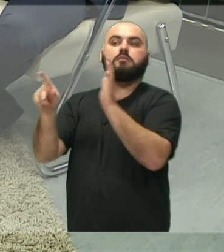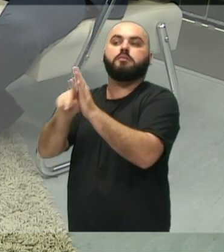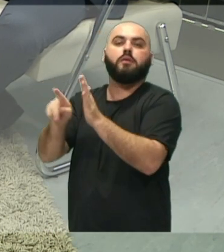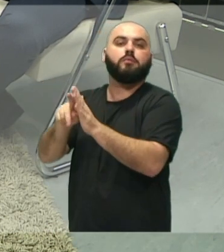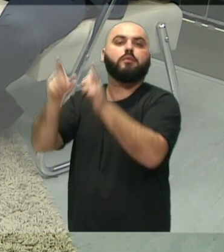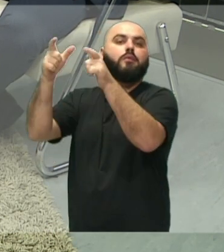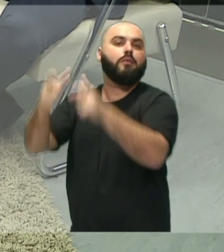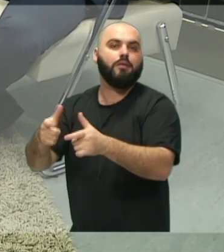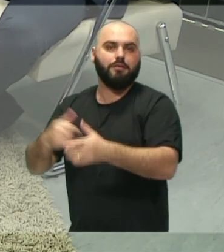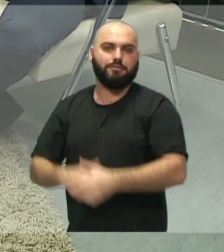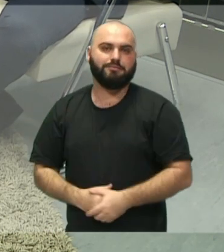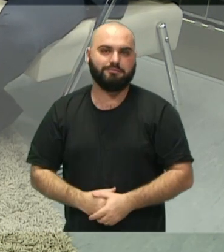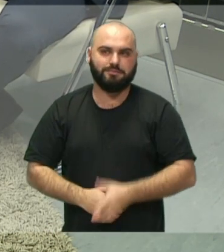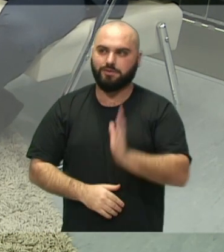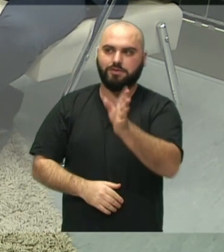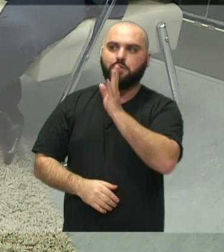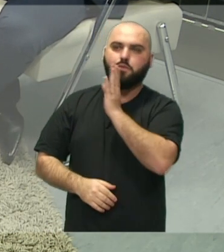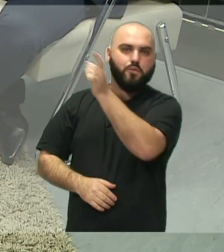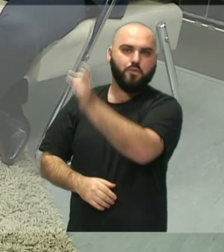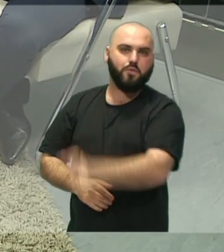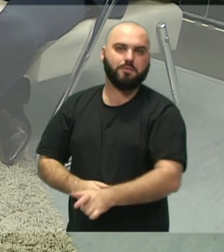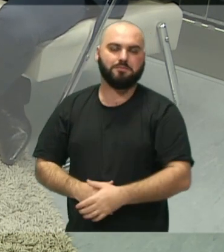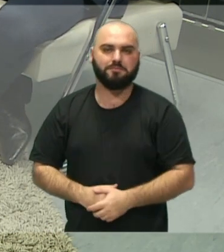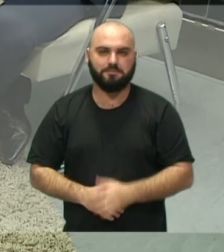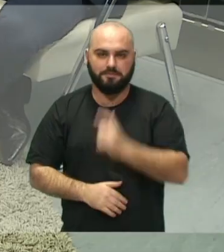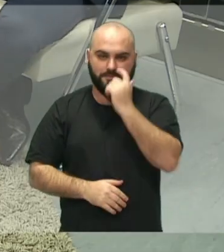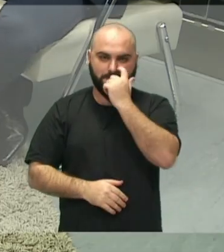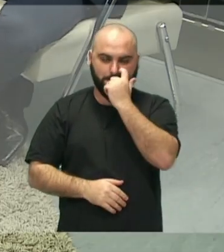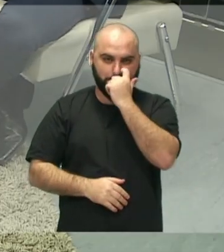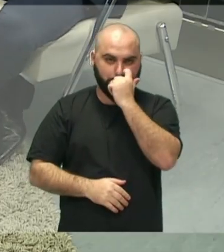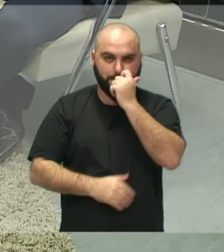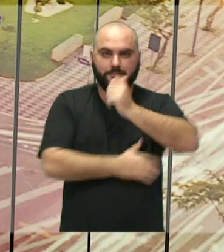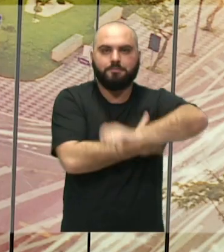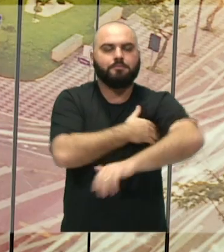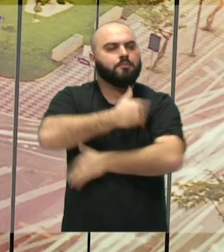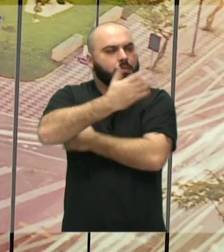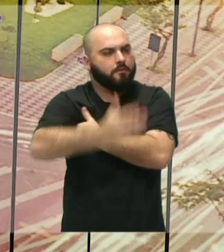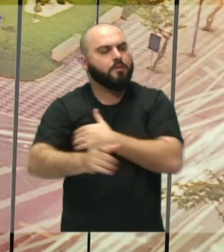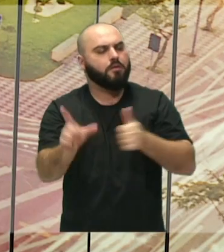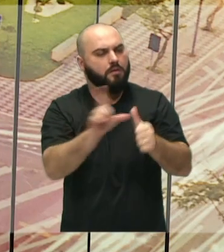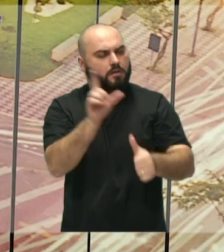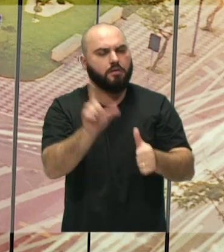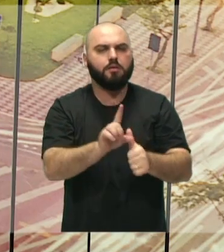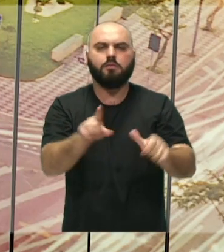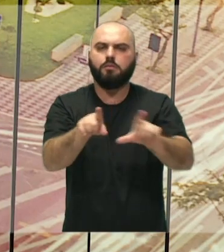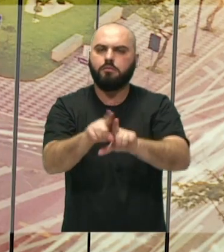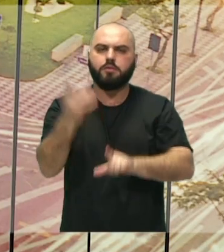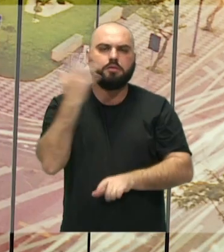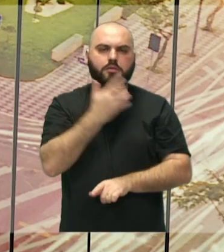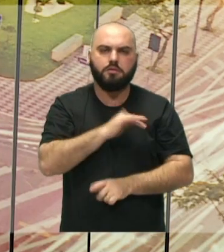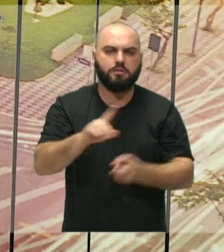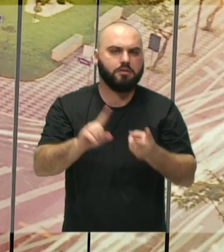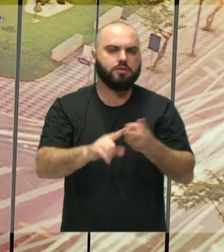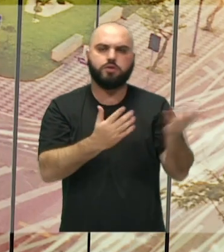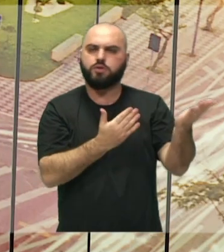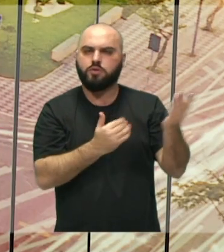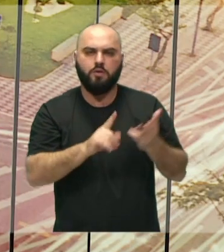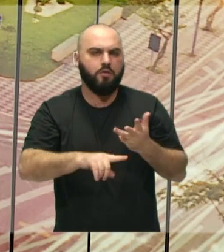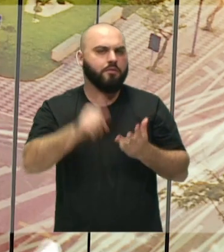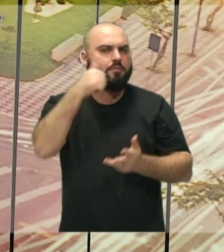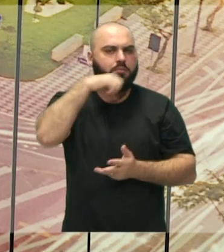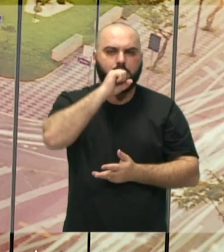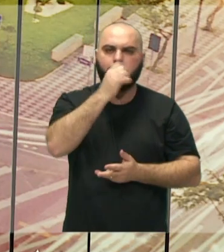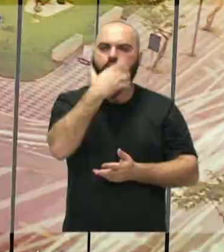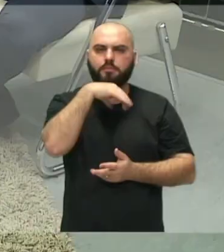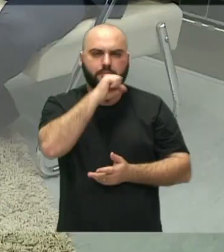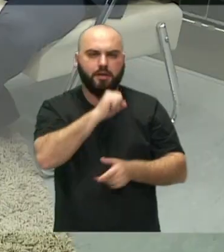leva por impulso. A relação de liderança também com crianças e jovens, a relação de diálogo com os pais e com